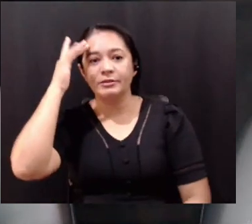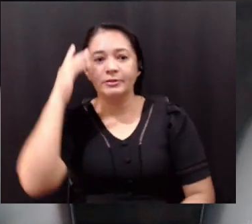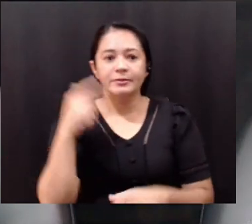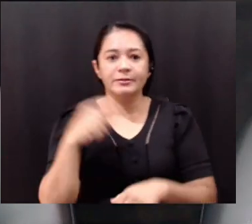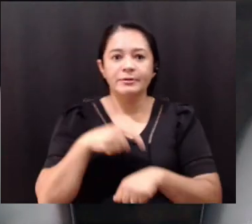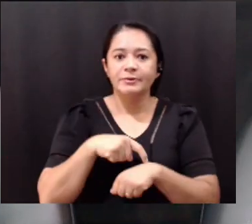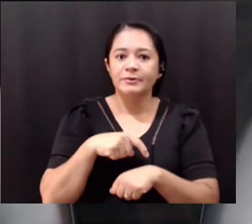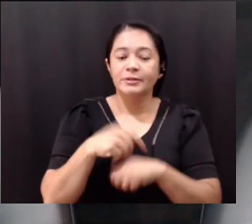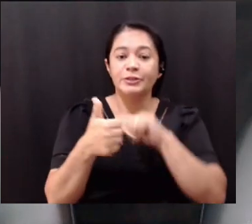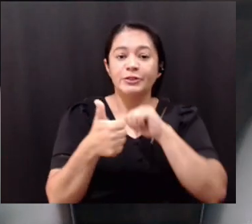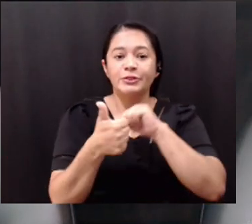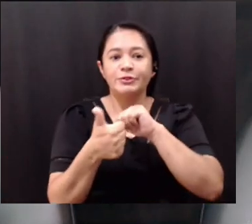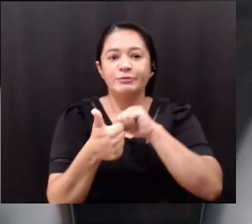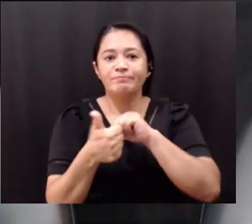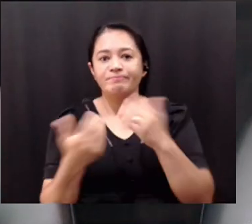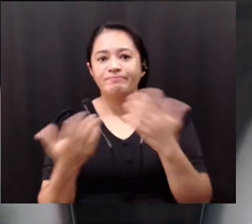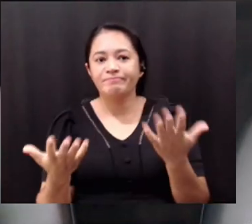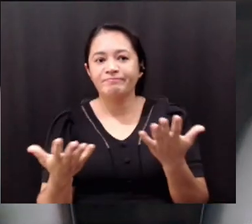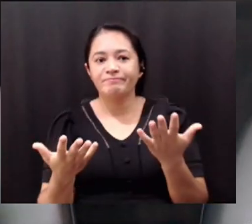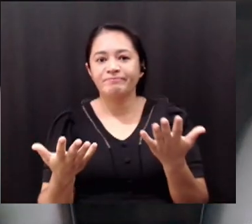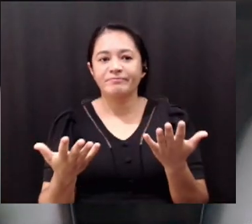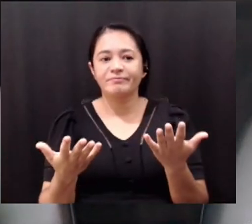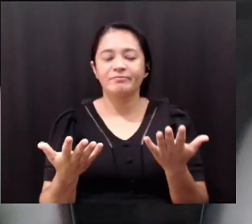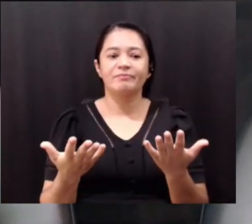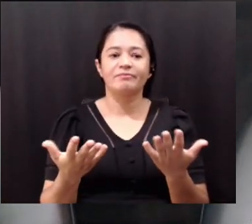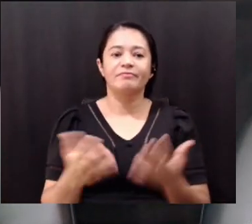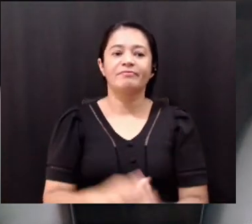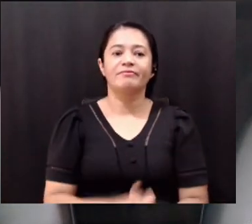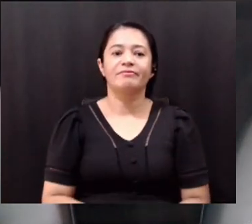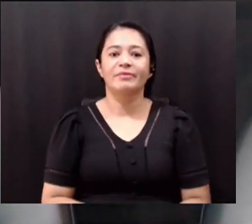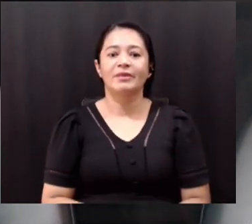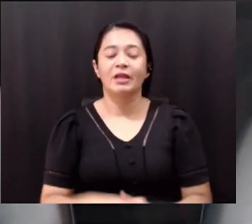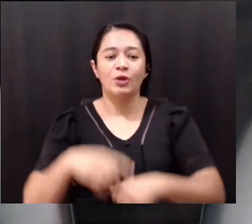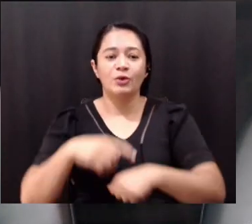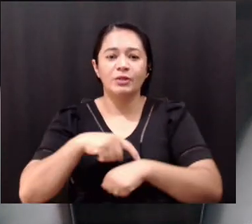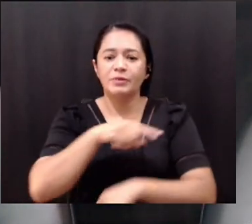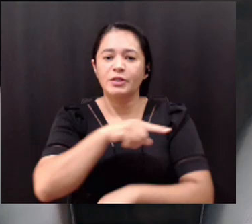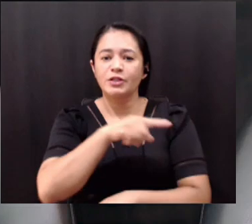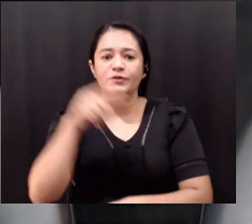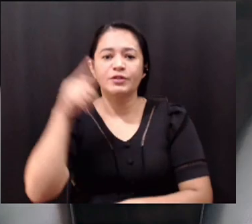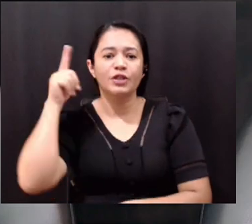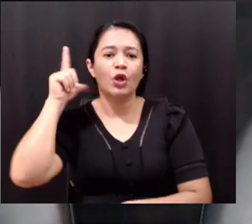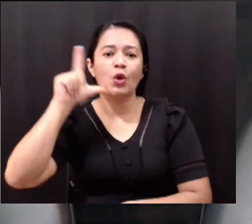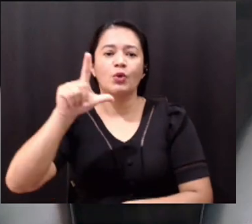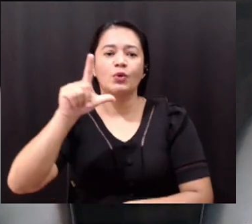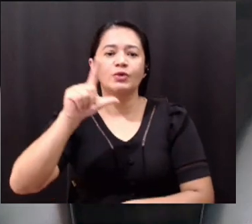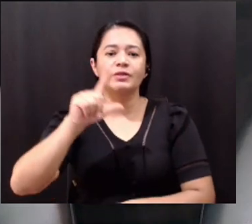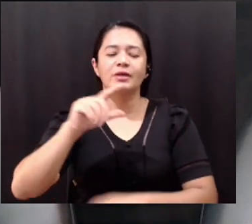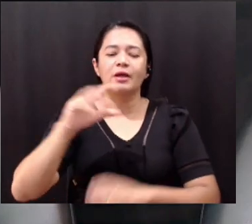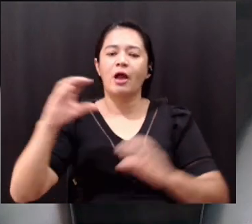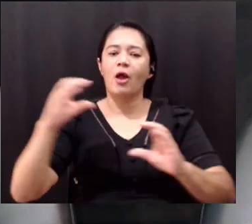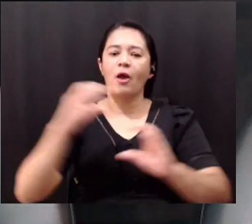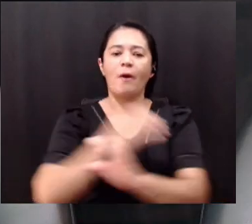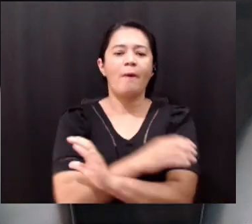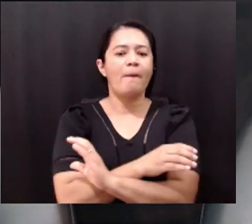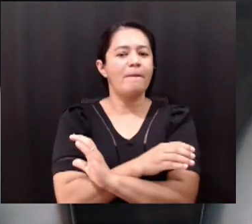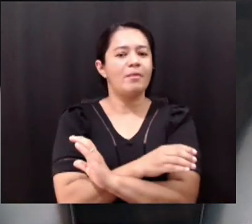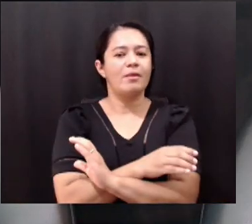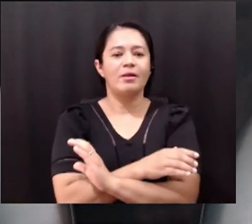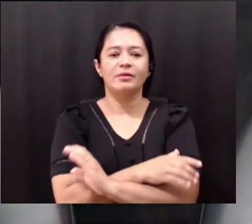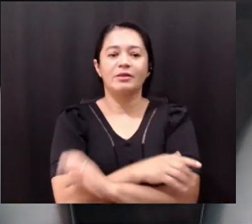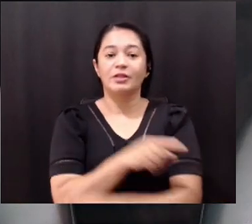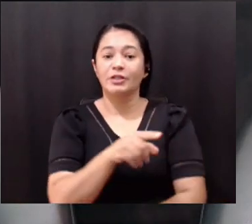qualidade, de preferência, aquele tempo em que você consiga estar inteira ou inteiro naquilo que você está